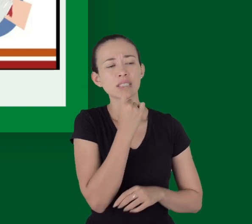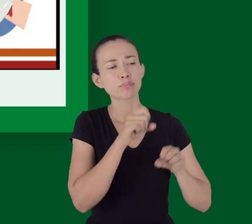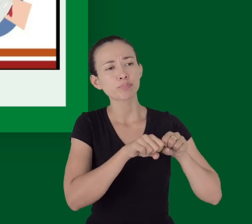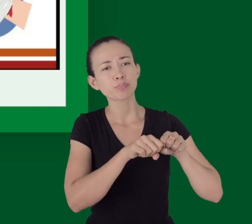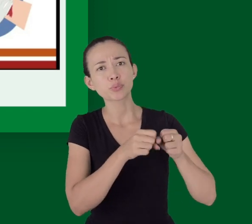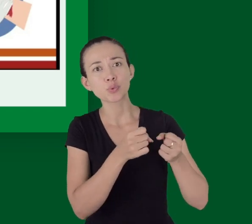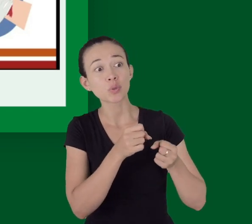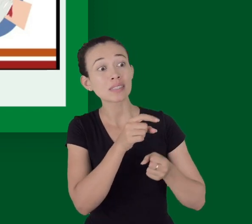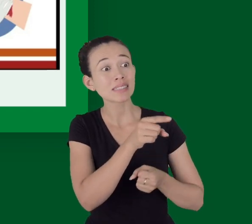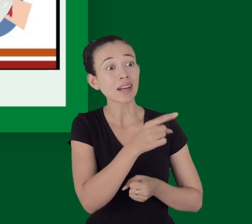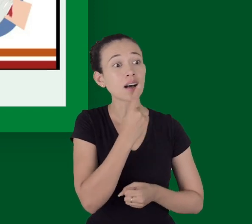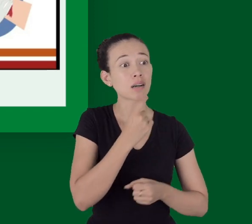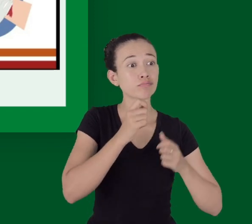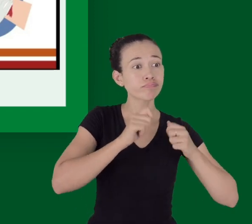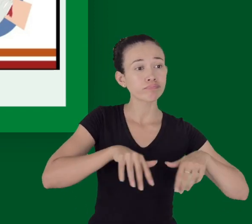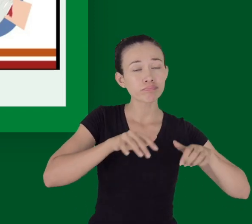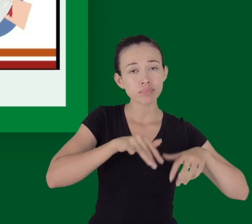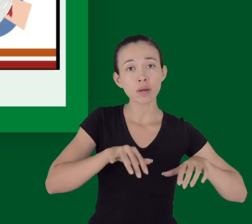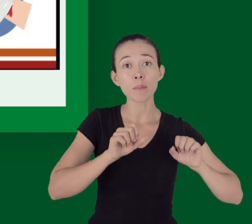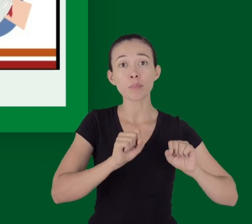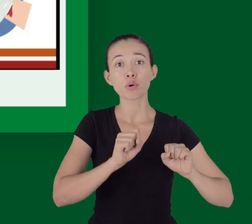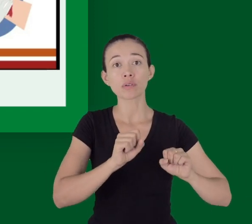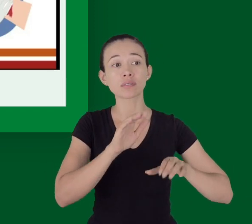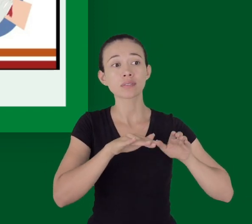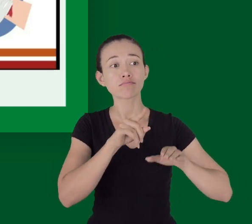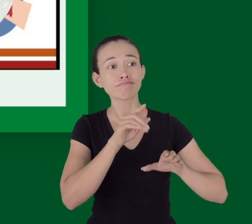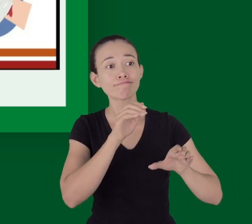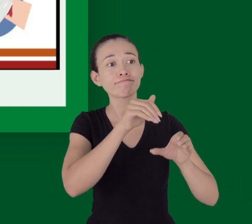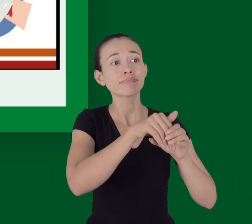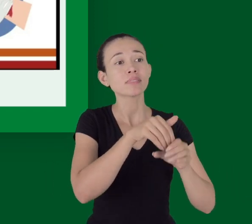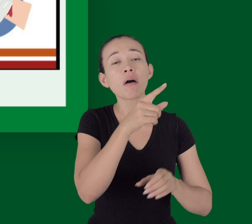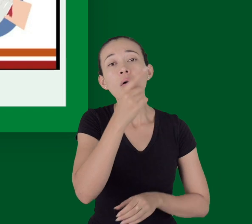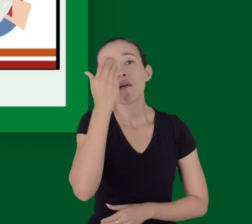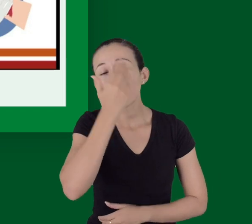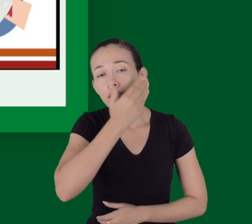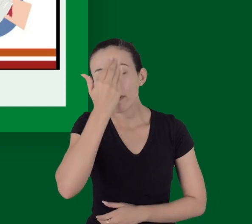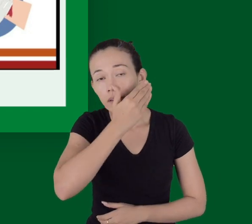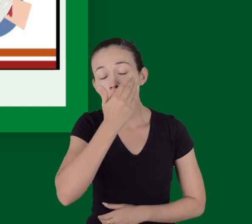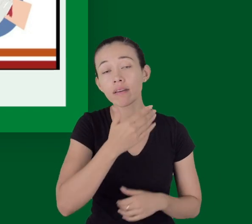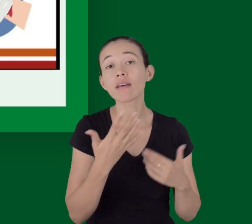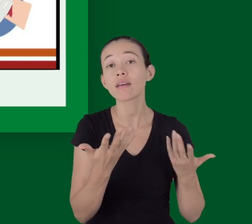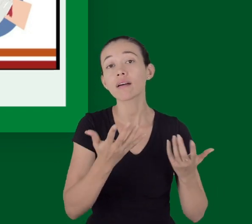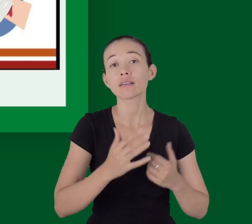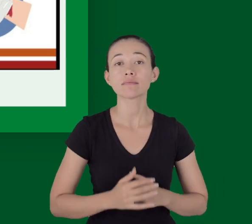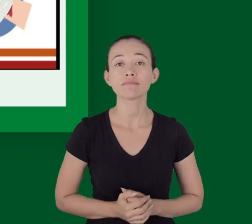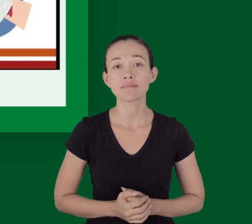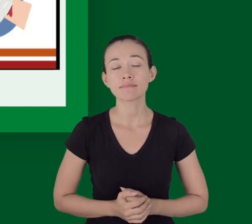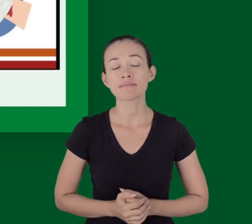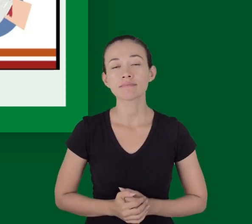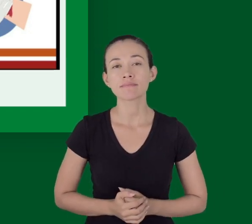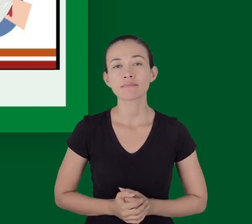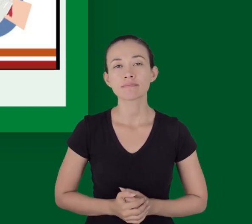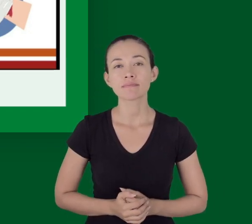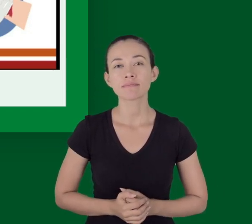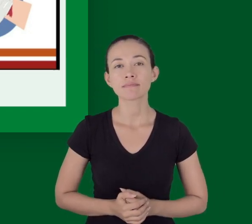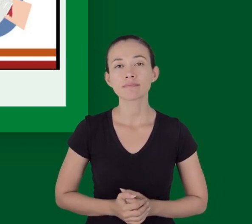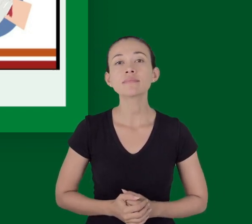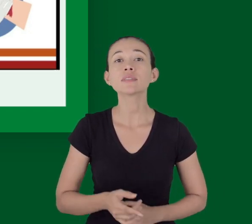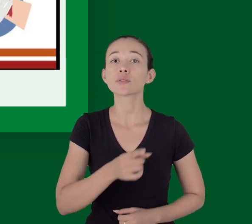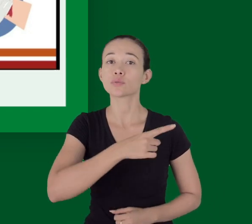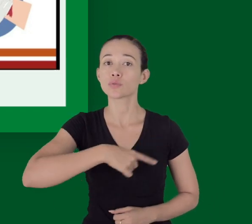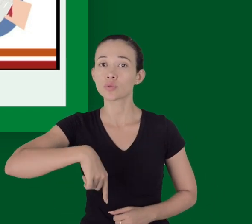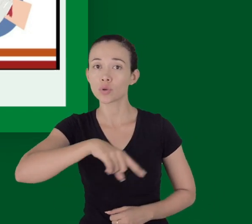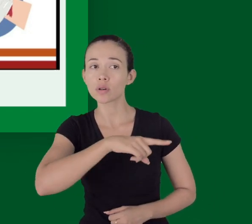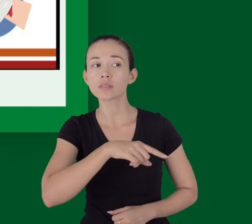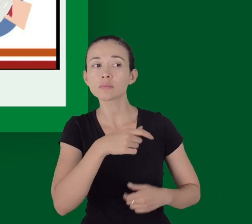um dos detalhes importantes de fácil abordagem na PH é a estabilização pélvica. Porque no momento que eu fecho essa pélvica